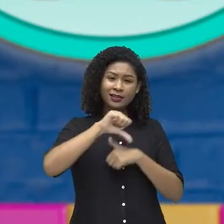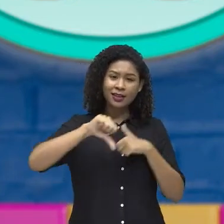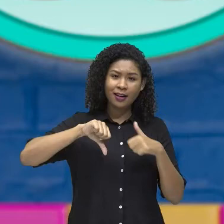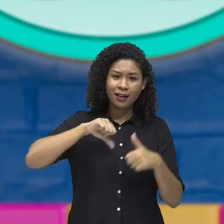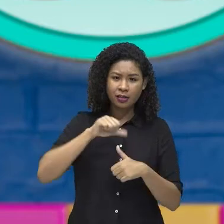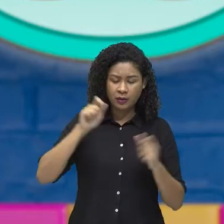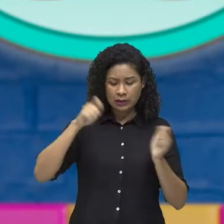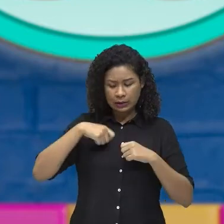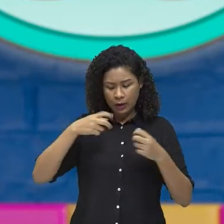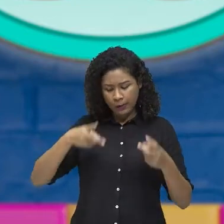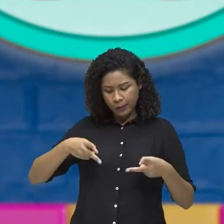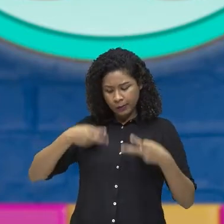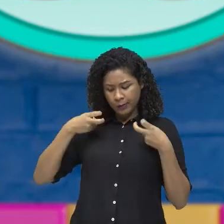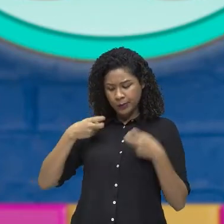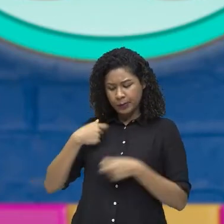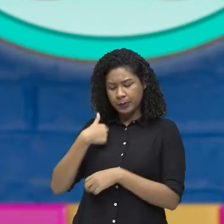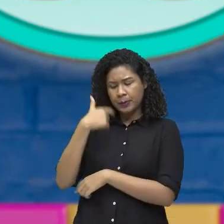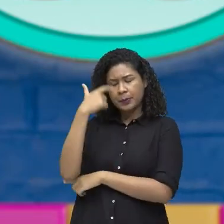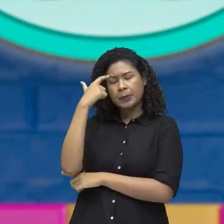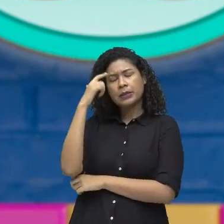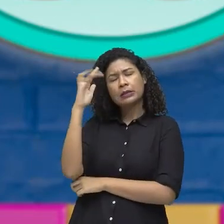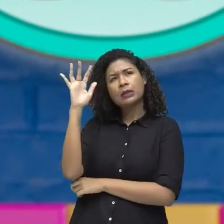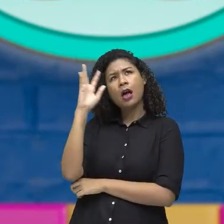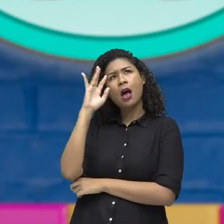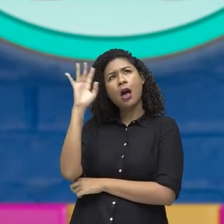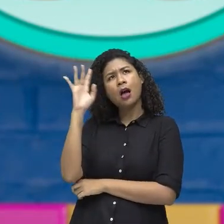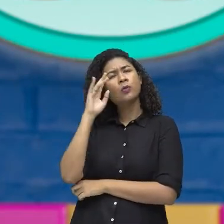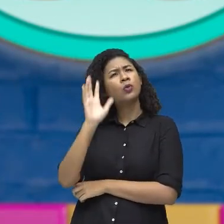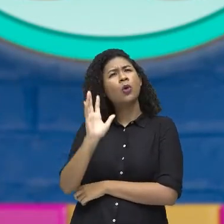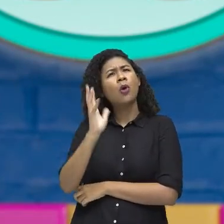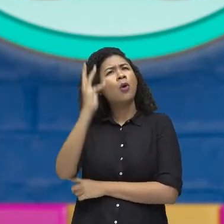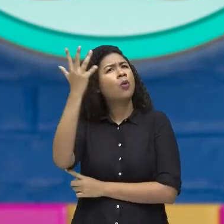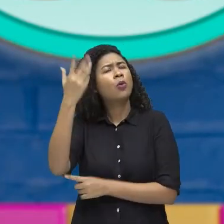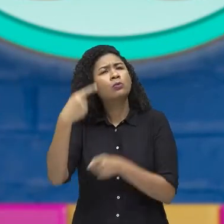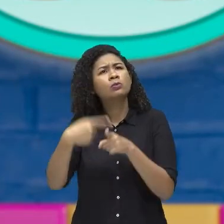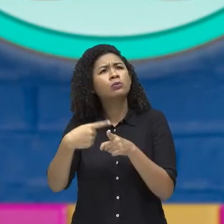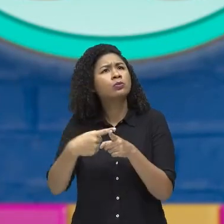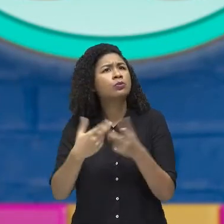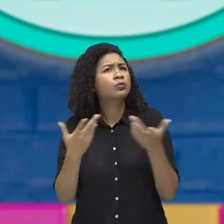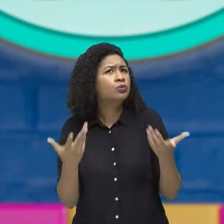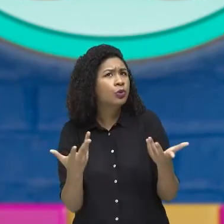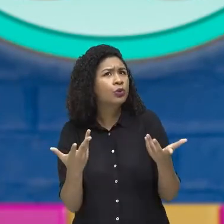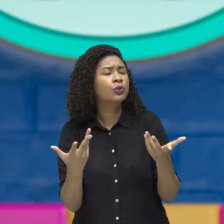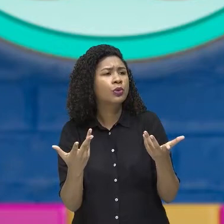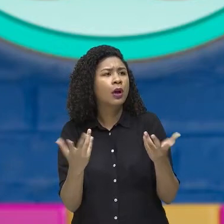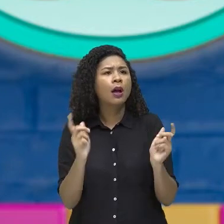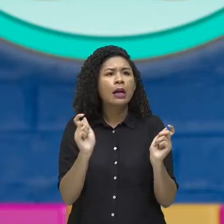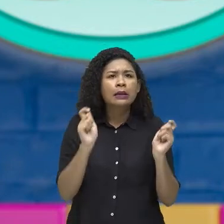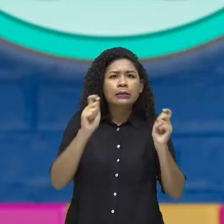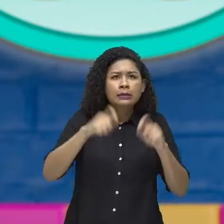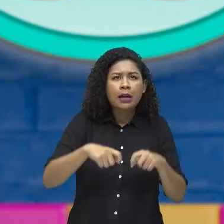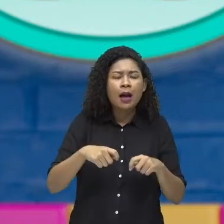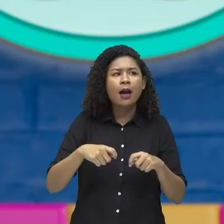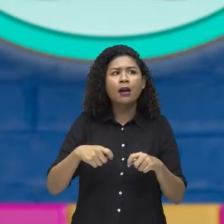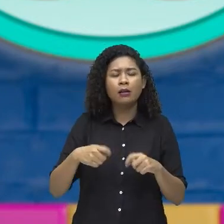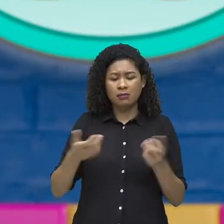vida um pouquinho além do porquê isso me aconteceu, porque a gente acaba passando por processos de